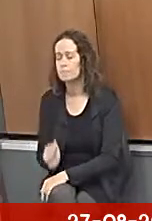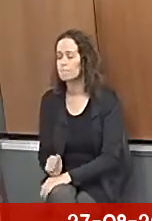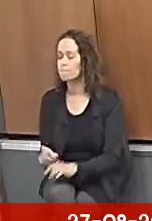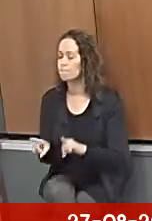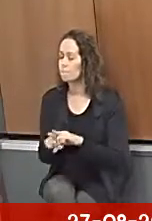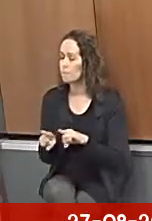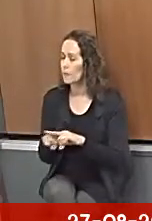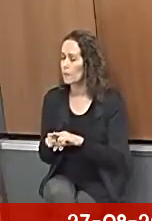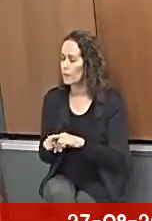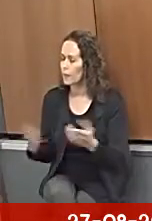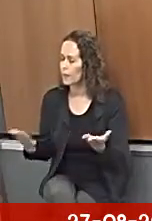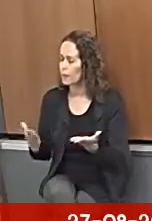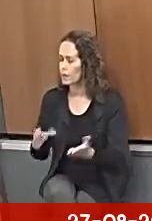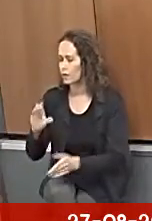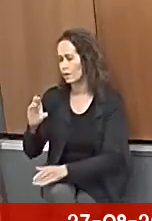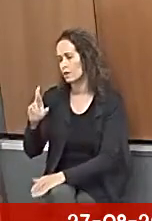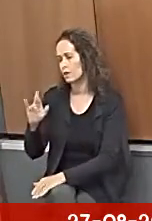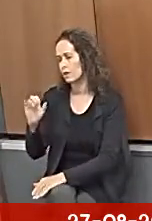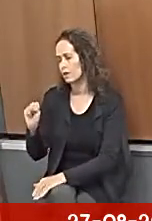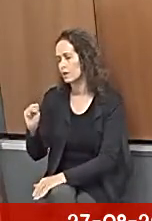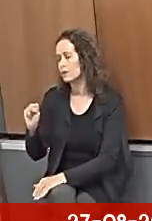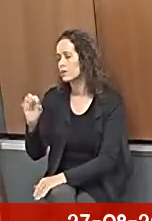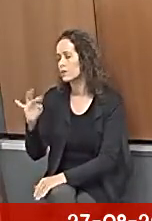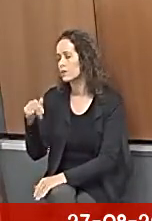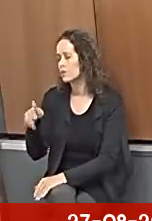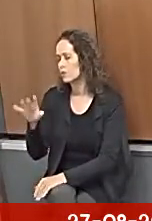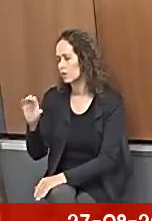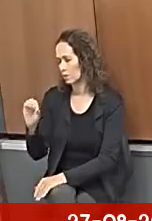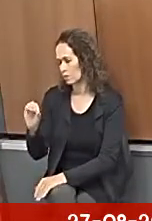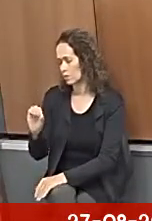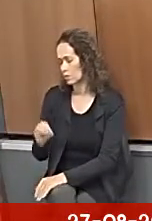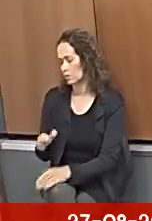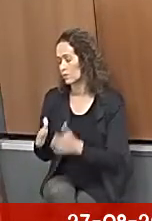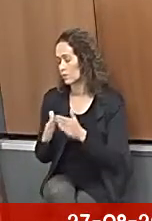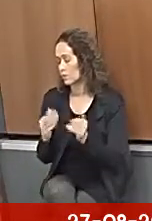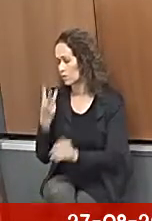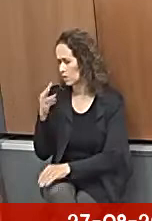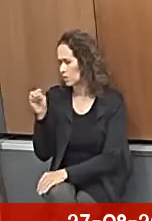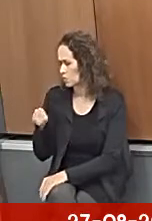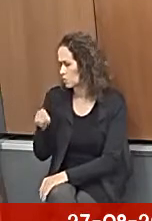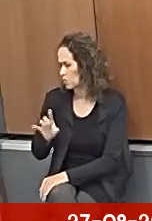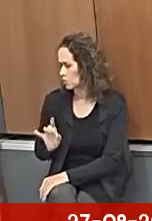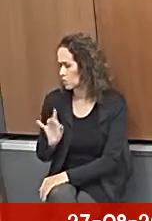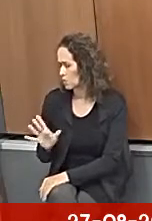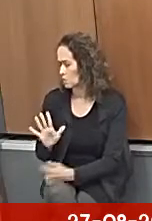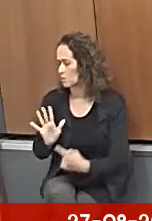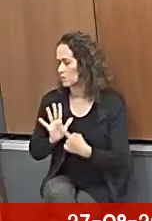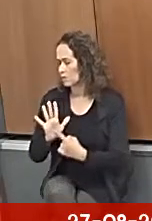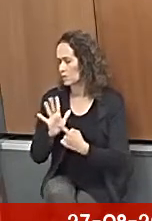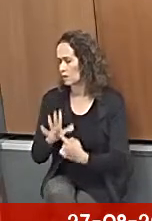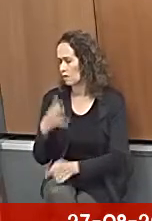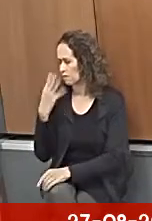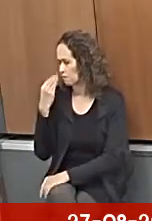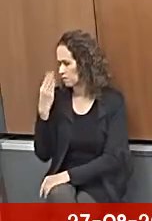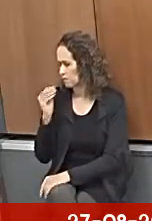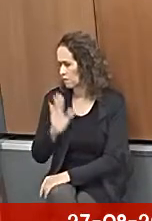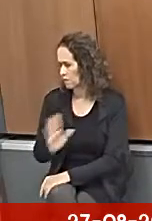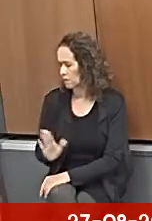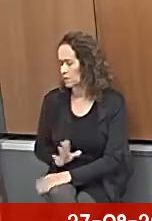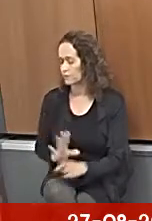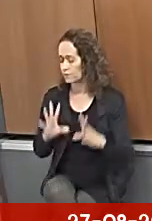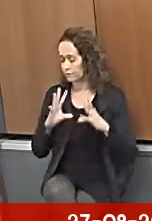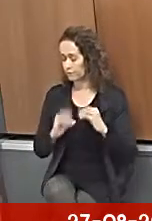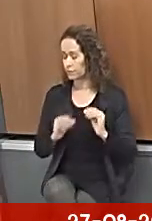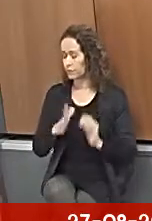vamos passar aqui por cristiano roupa e finalizar ele tem ele pediu mais três minutos só que ele apresentar umas fotos nas minhas considerações finais eu